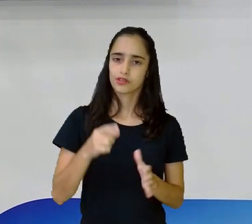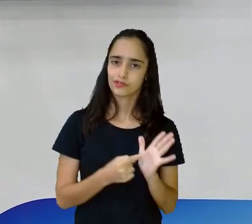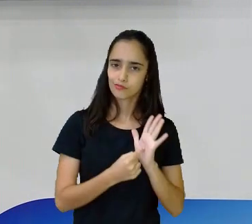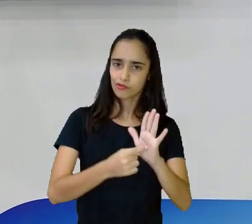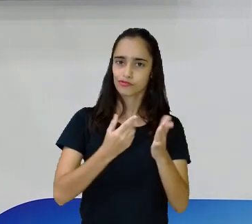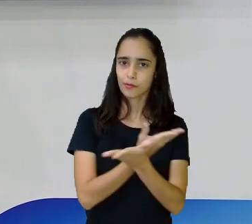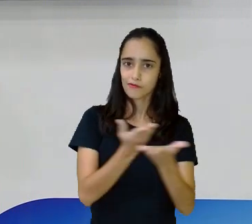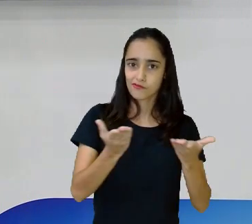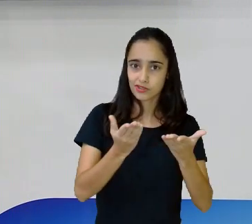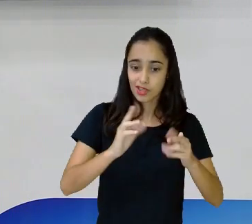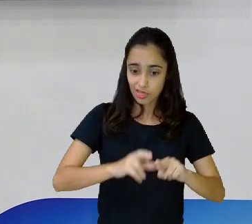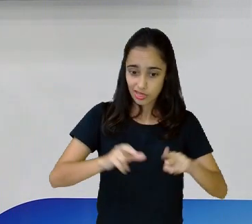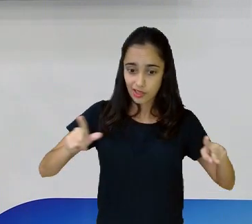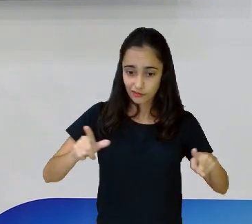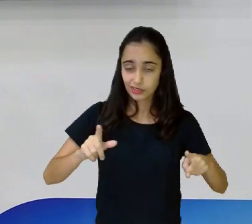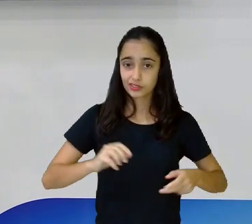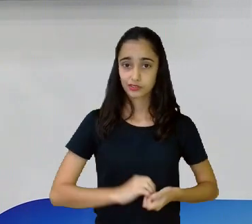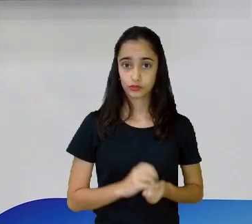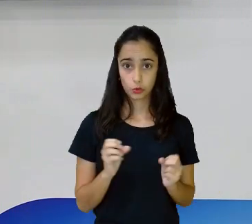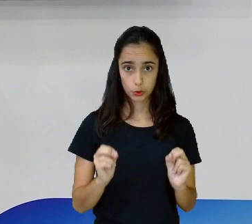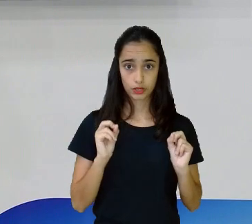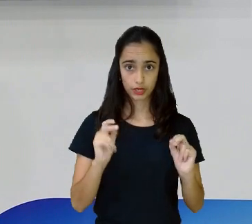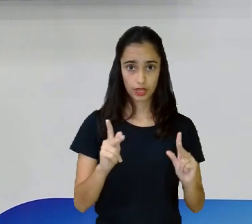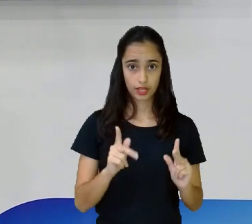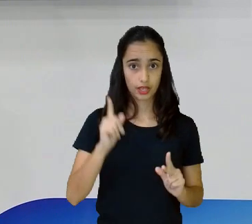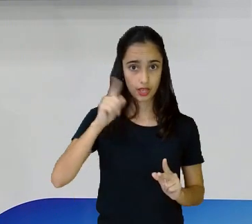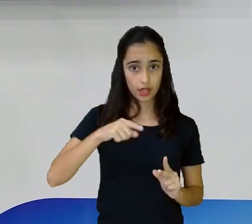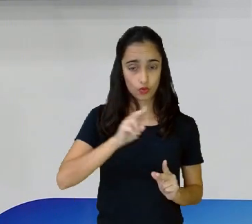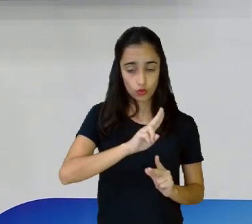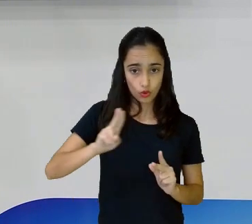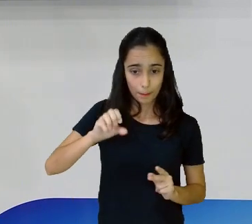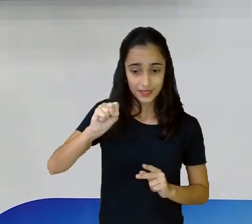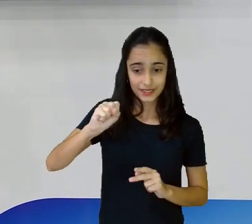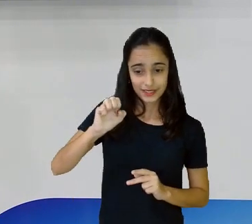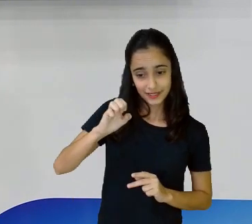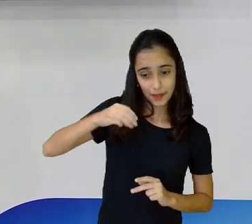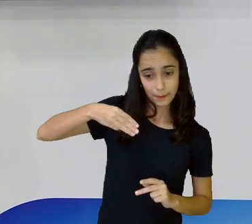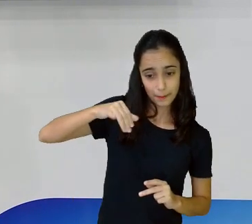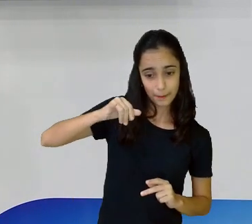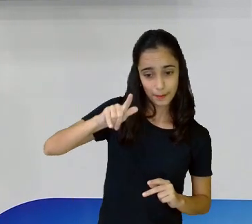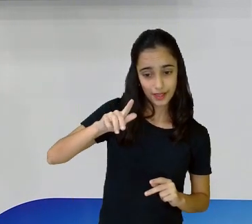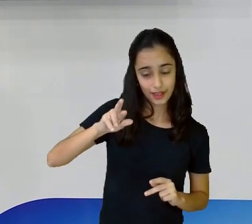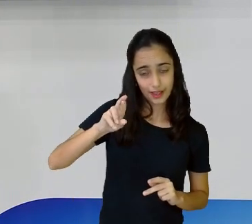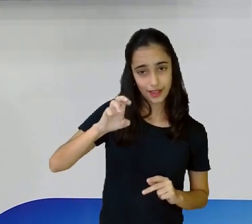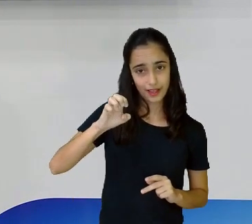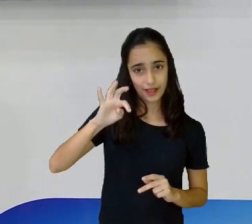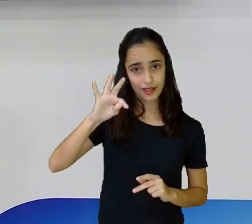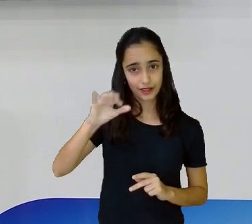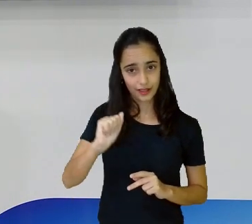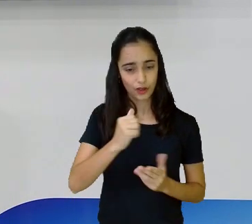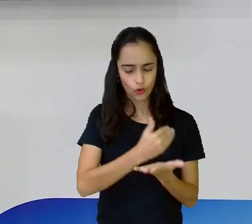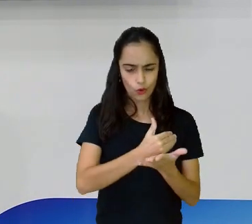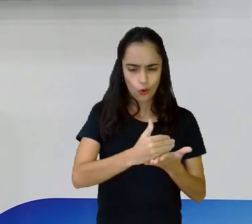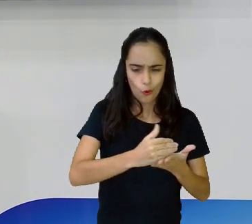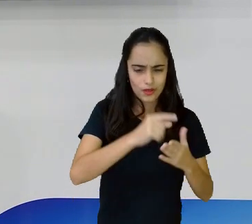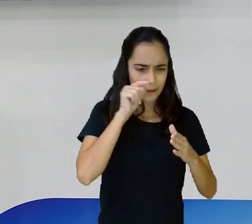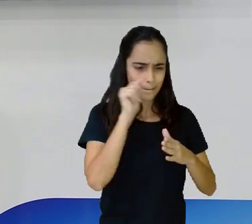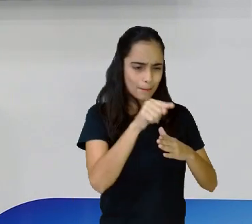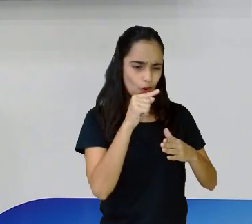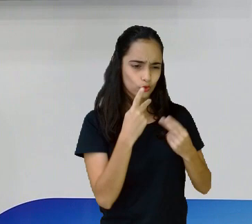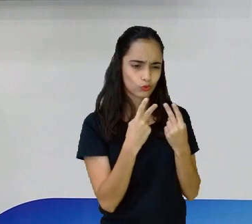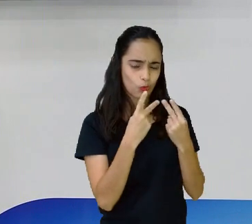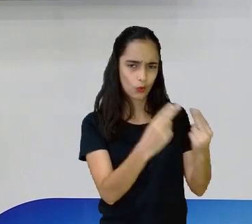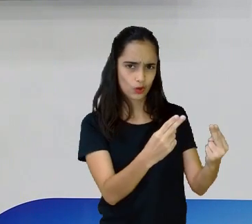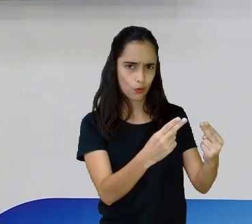diferença. A professora que errou a nomenclatura é semirreta. Eu começo do mesmo ponto, vou até guardar aqui